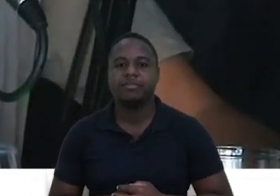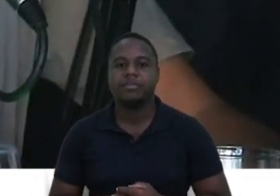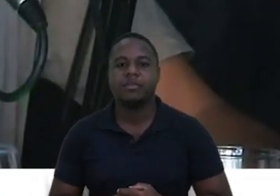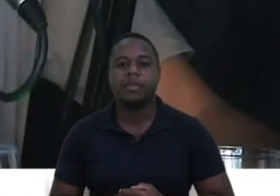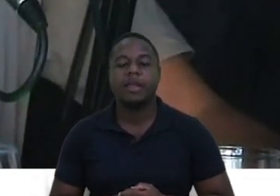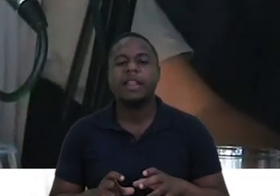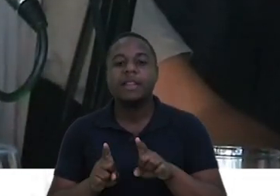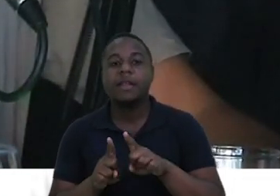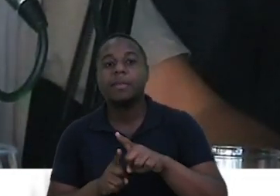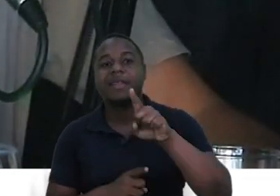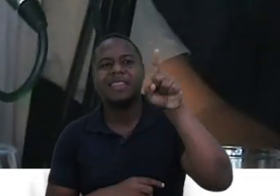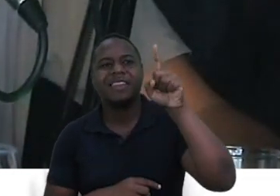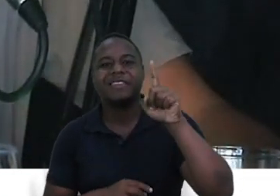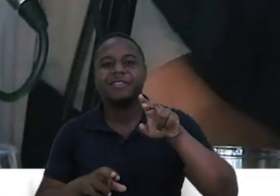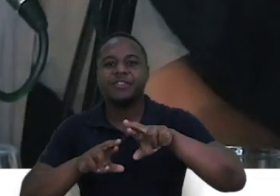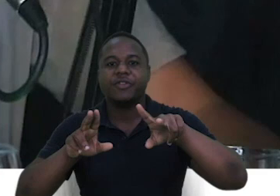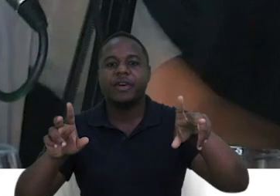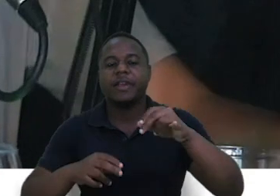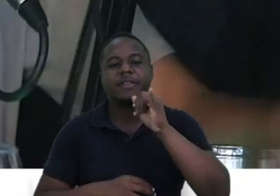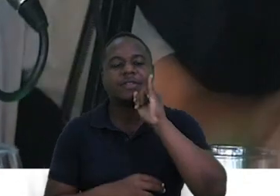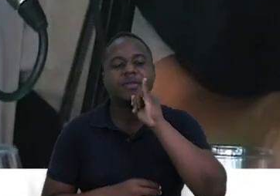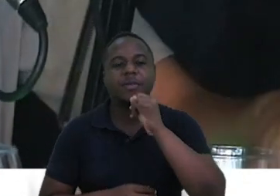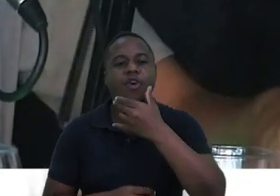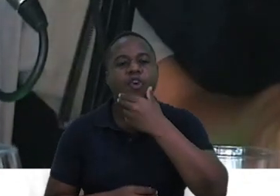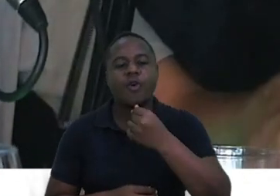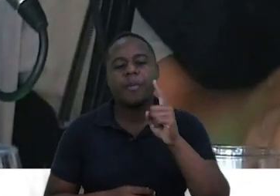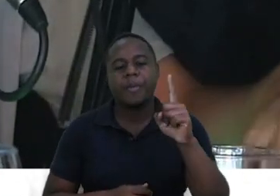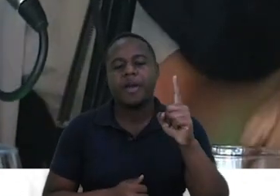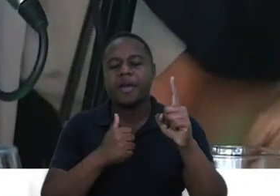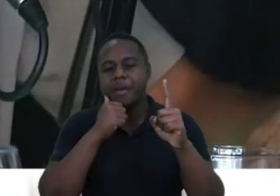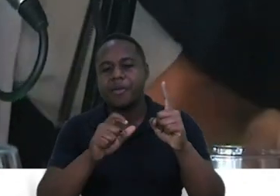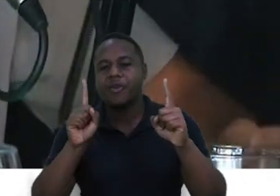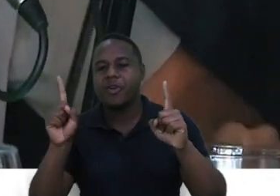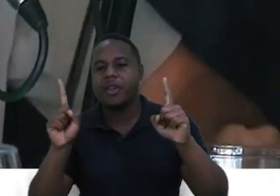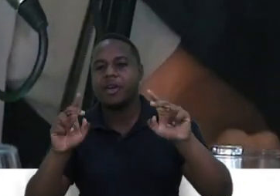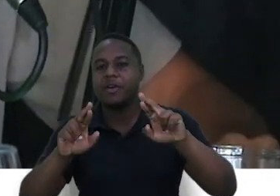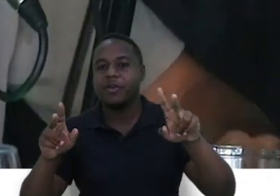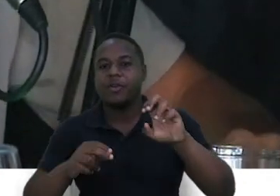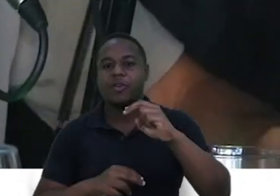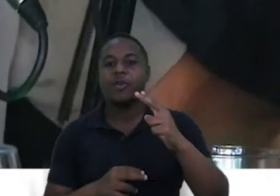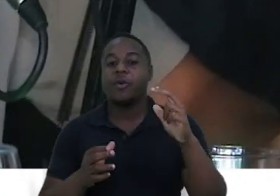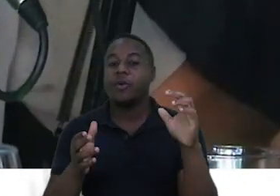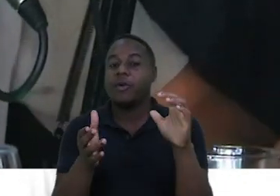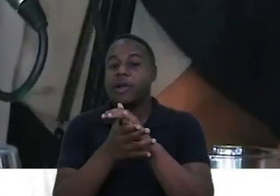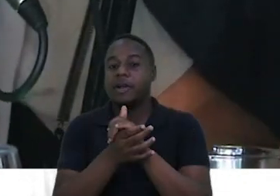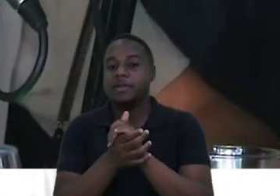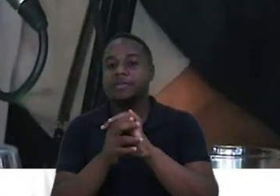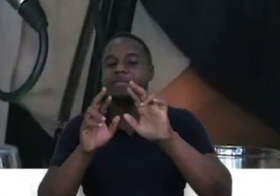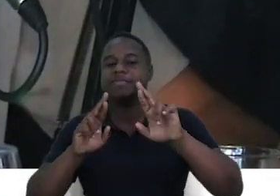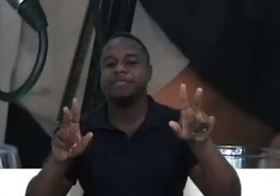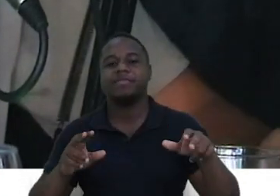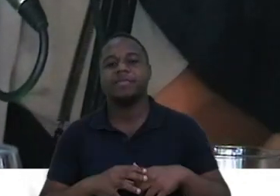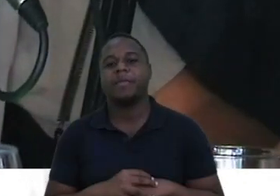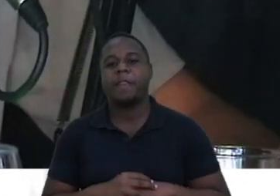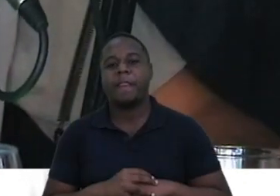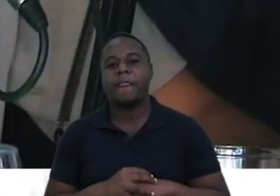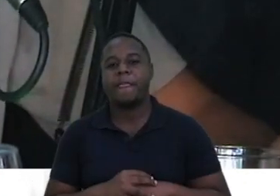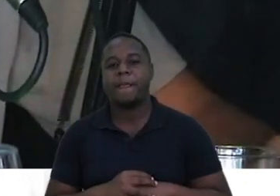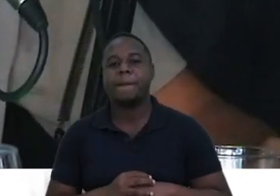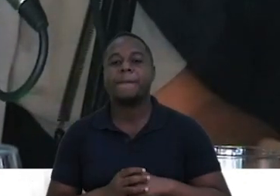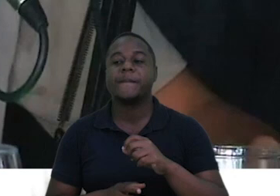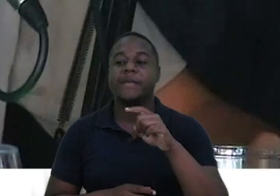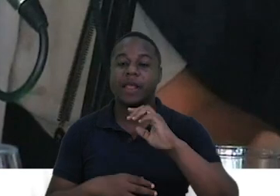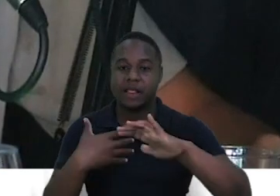Como as pessoas veem quando é uma mulher, ou quando é um homem sozinho, ou quando é um casal. Então, aí depois